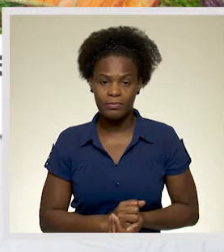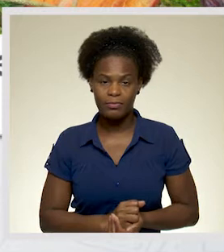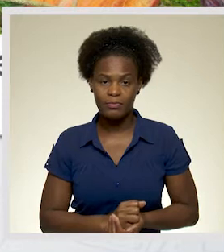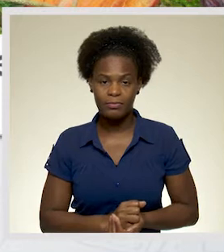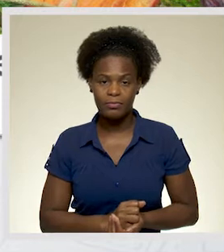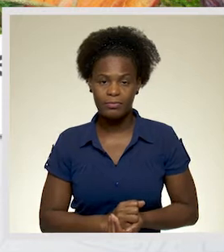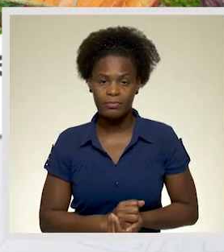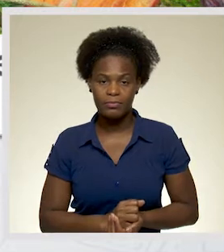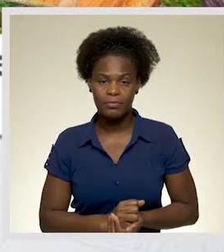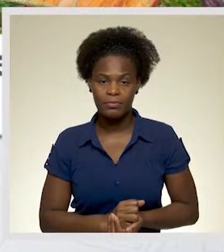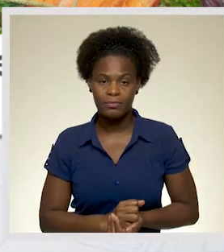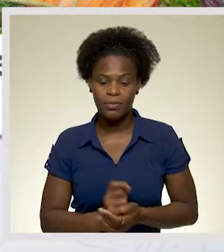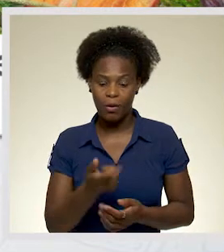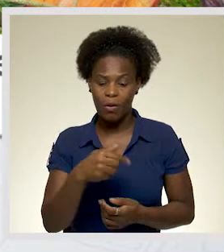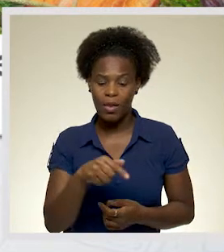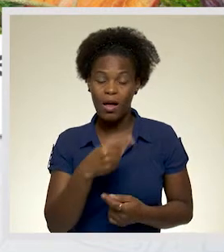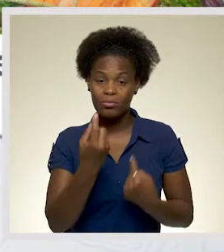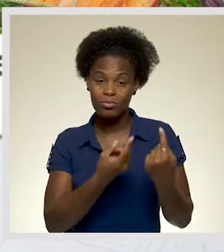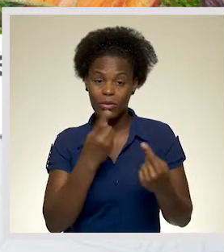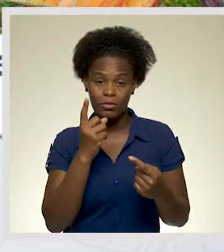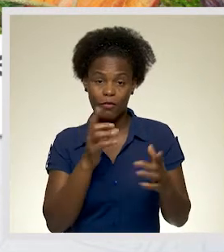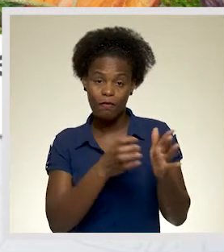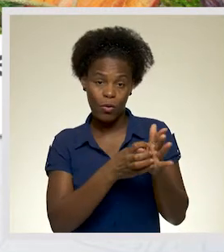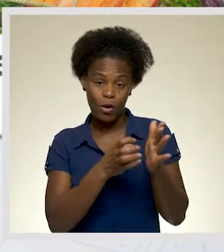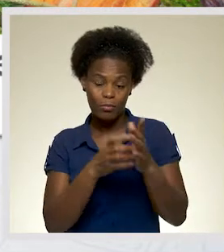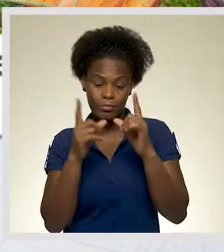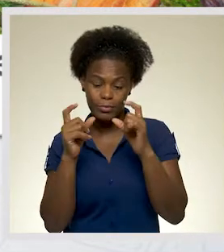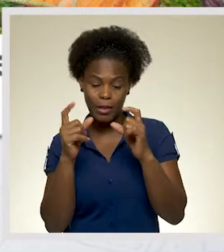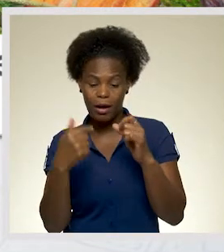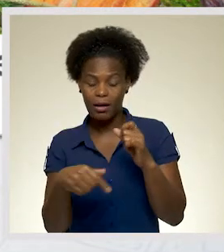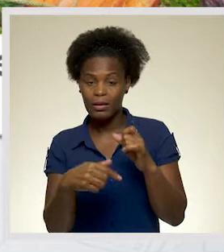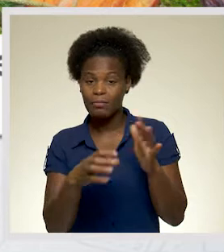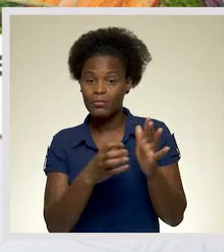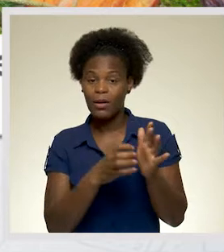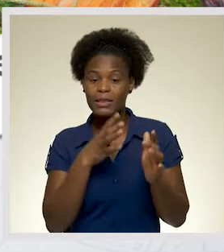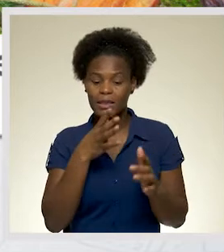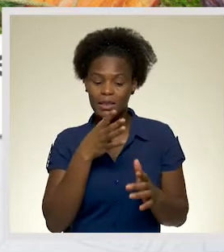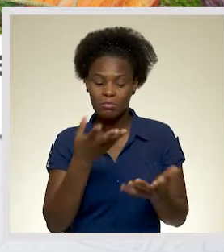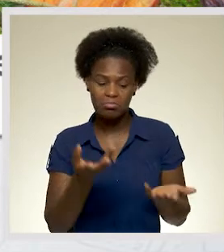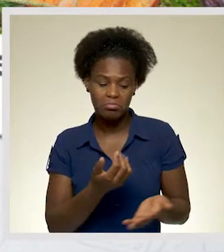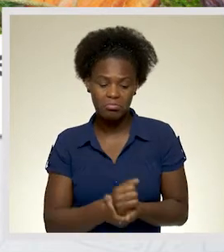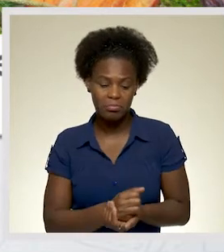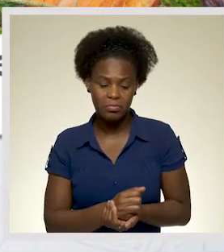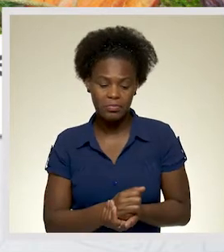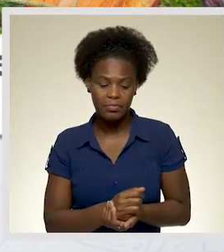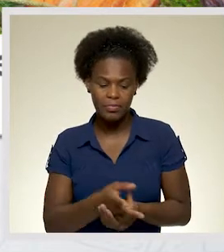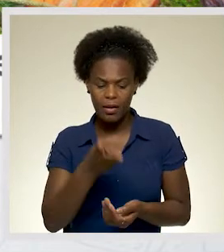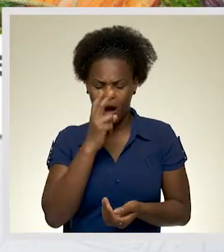Neste momento temos algumas figuras que nos diz a poluição do